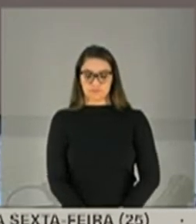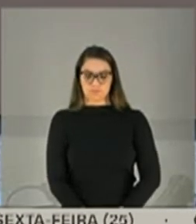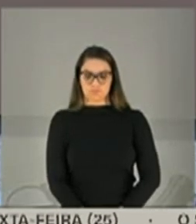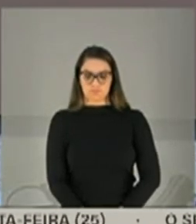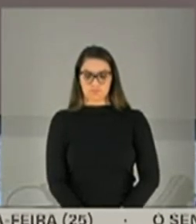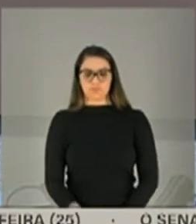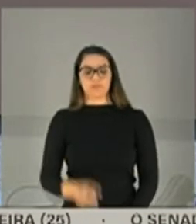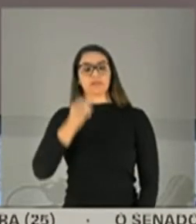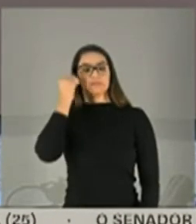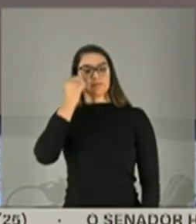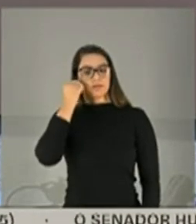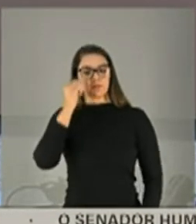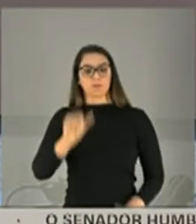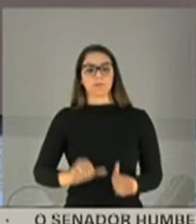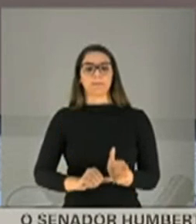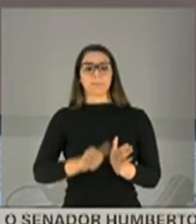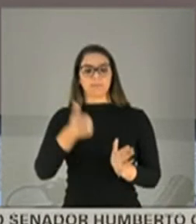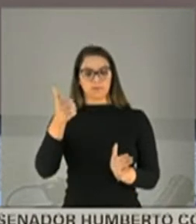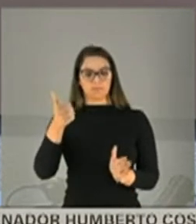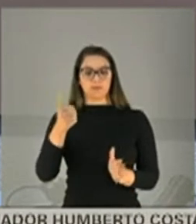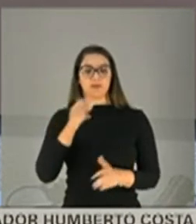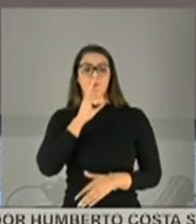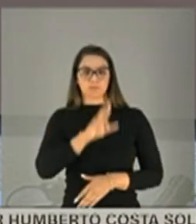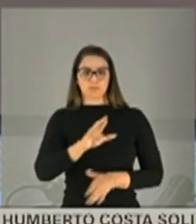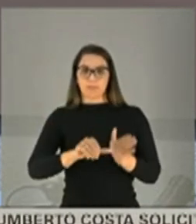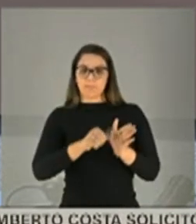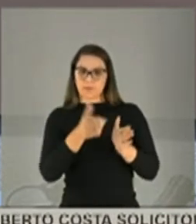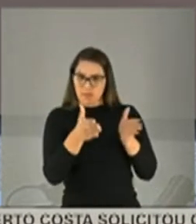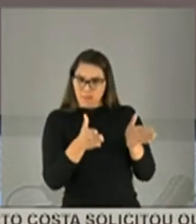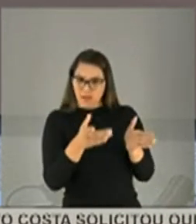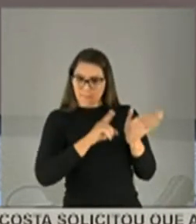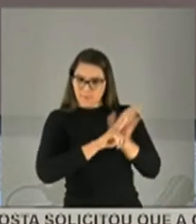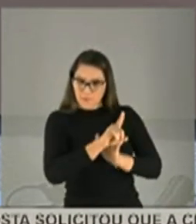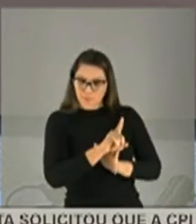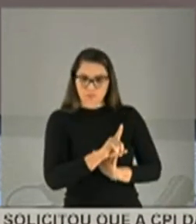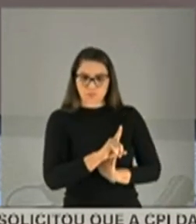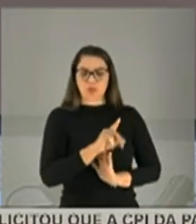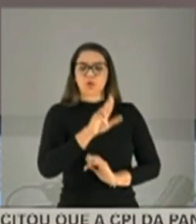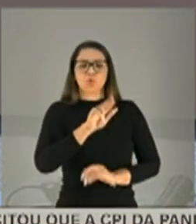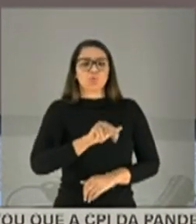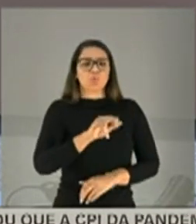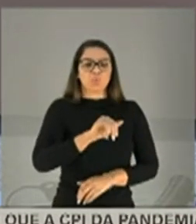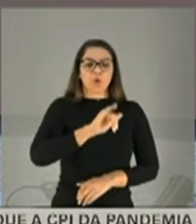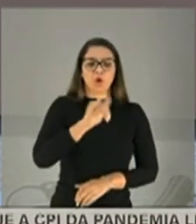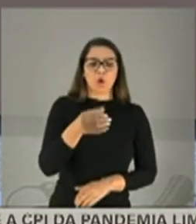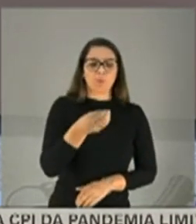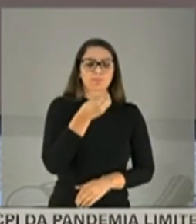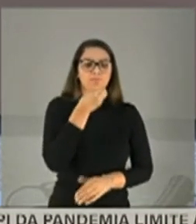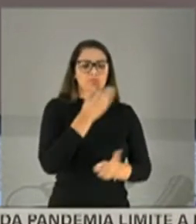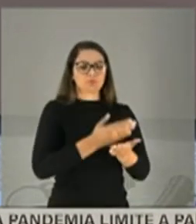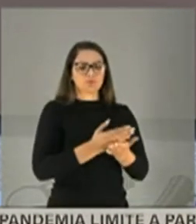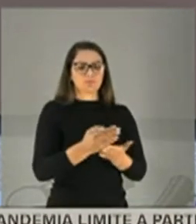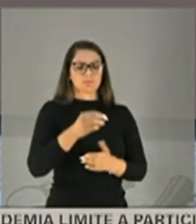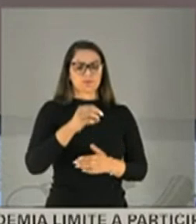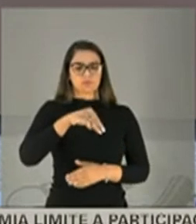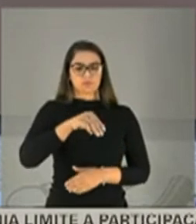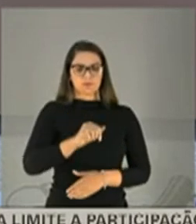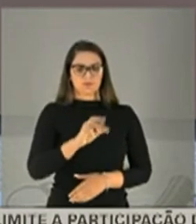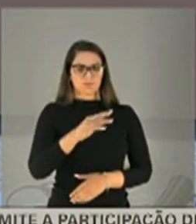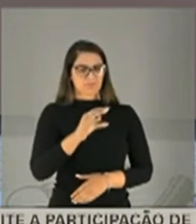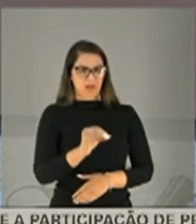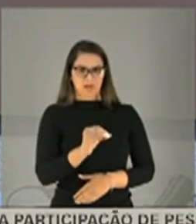Senhor senador, em primeiro lugar, eu gostaria de responder a primeira parte da pergunta. Em nenhuma oportunidade, desde março de 2020, eu conversei